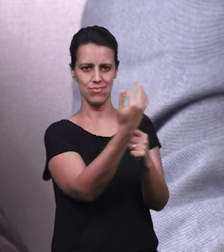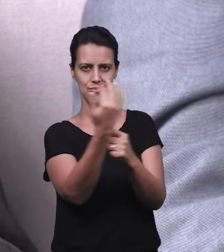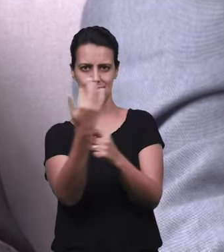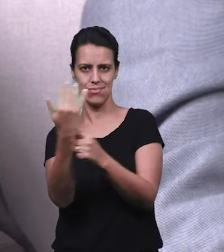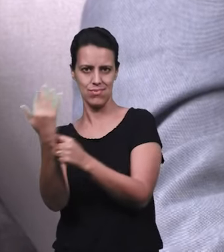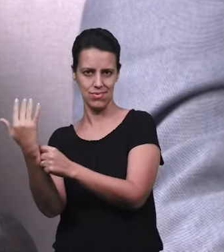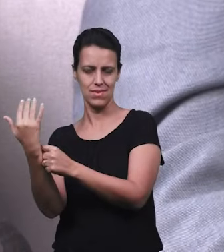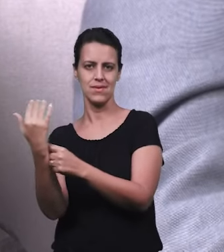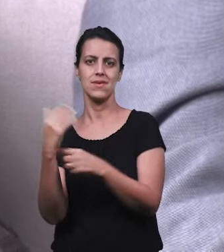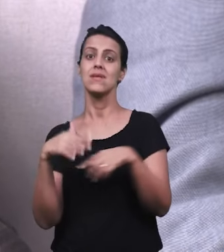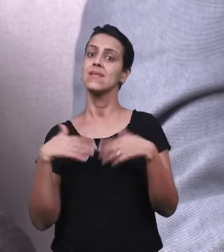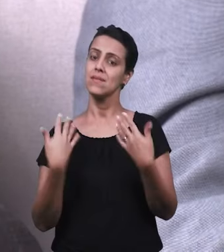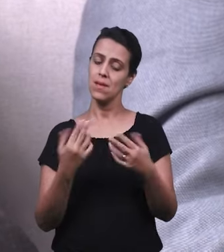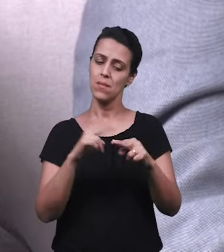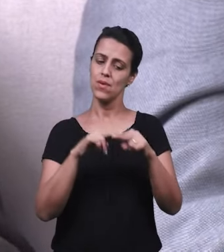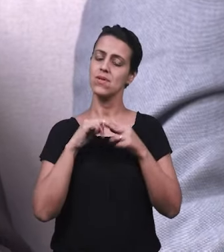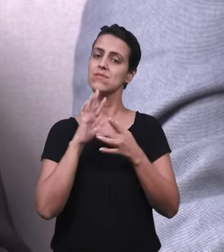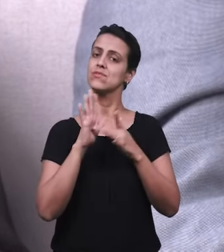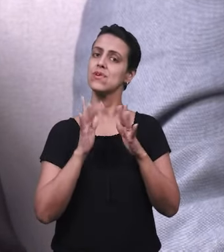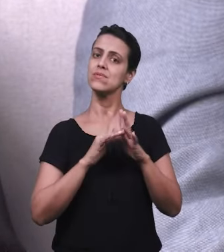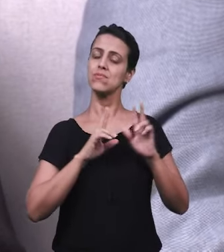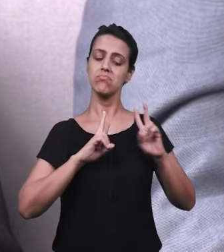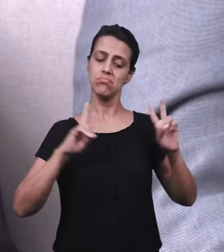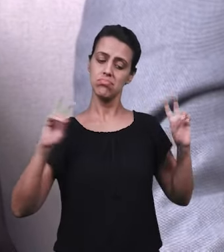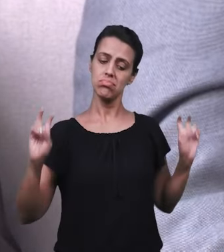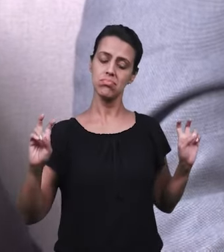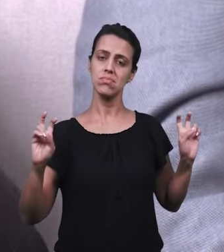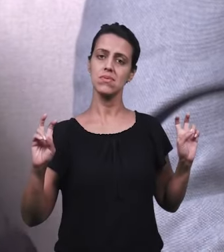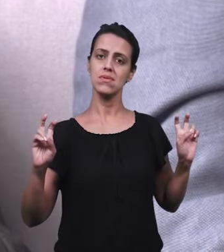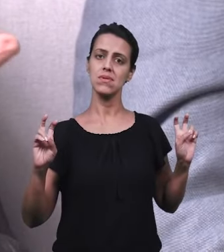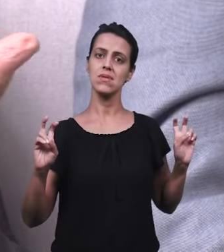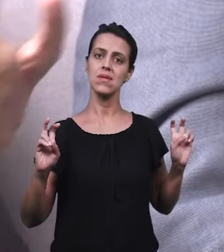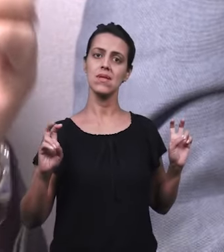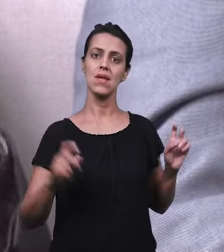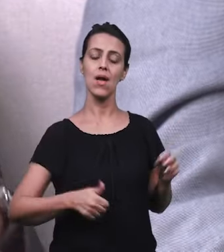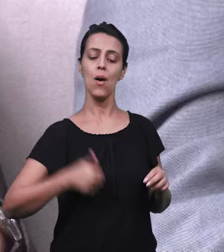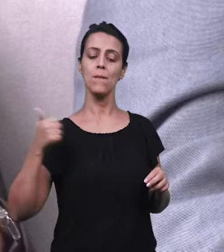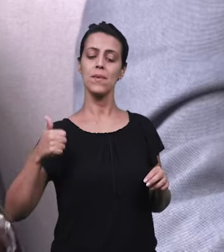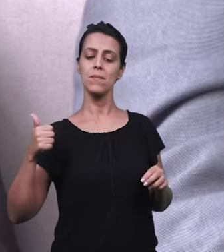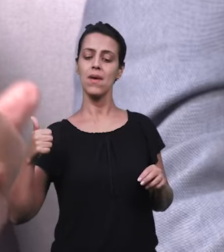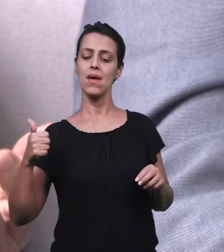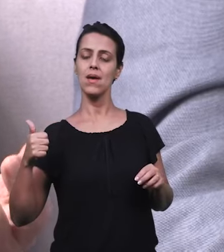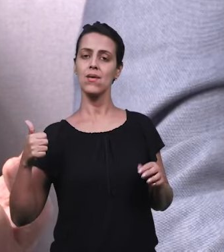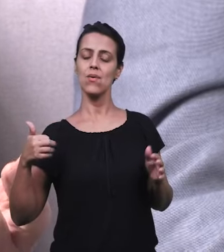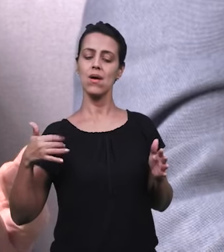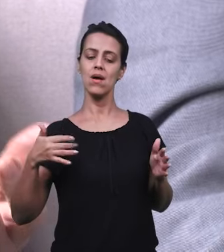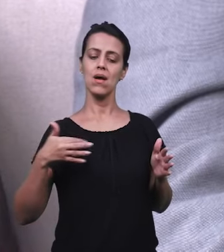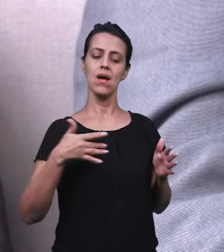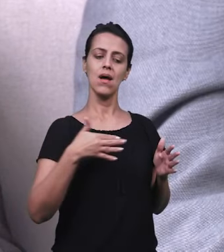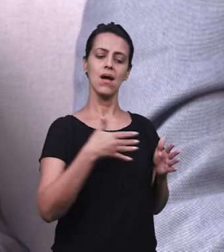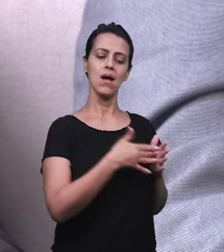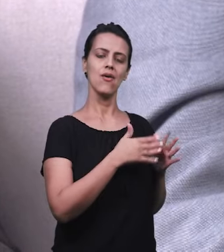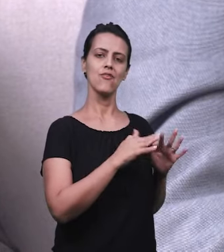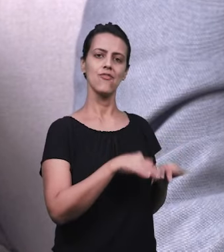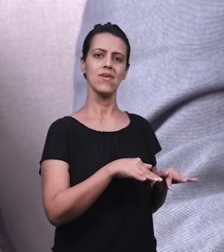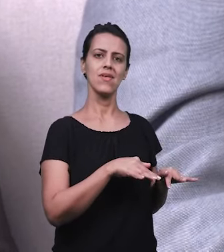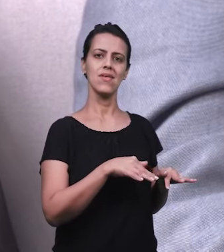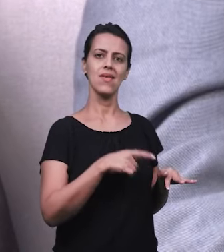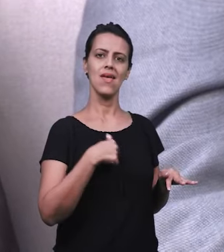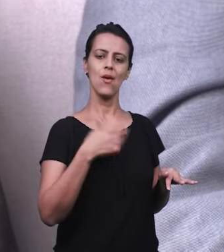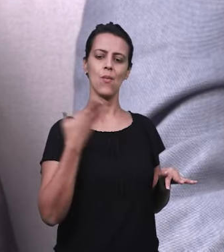quer dizer, o título glorioso dele vai ser na expressão que diz assim: isto diz o primeiro e o último, o que foi morto